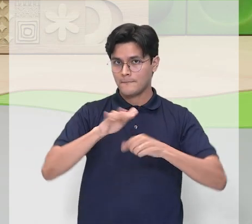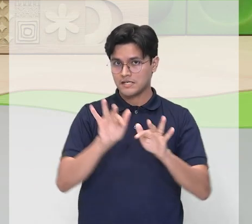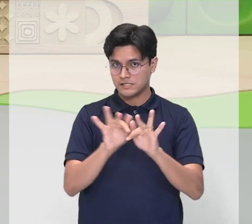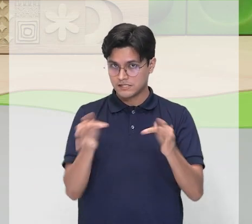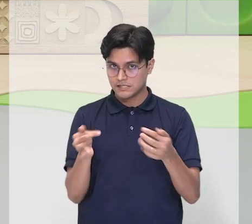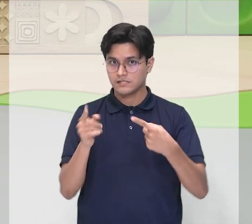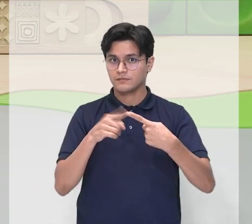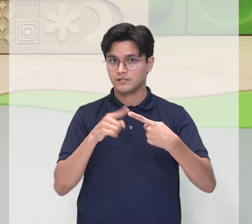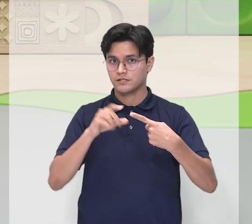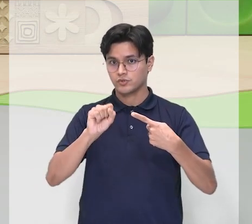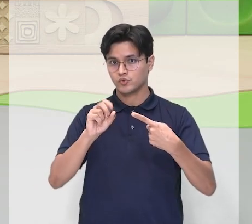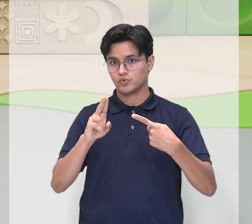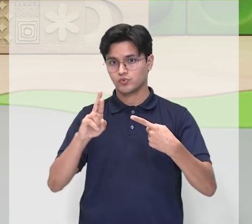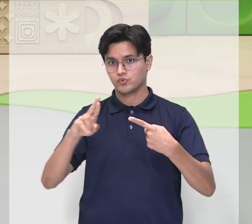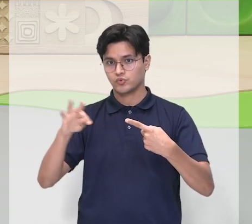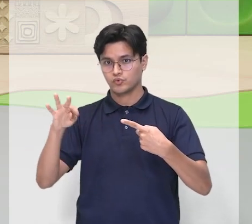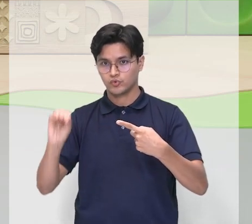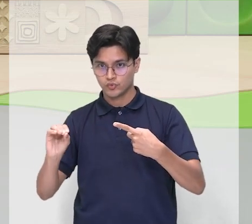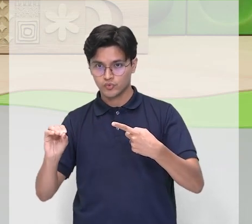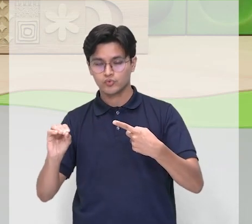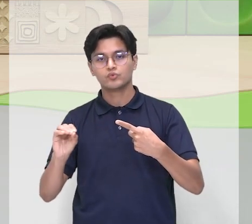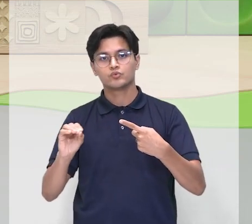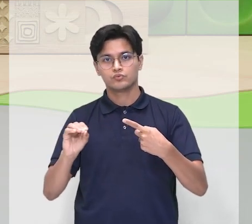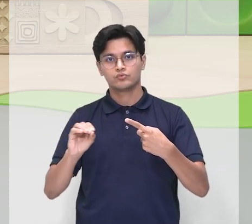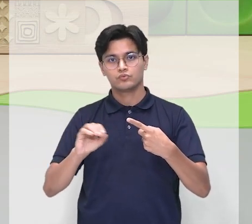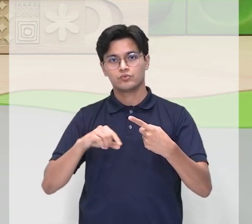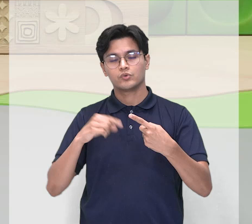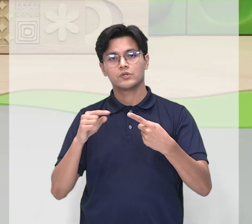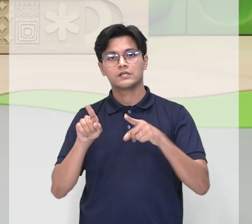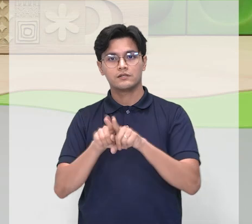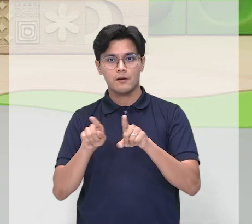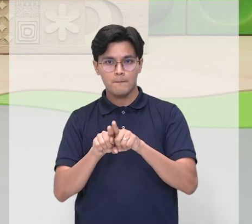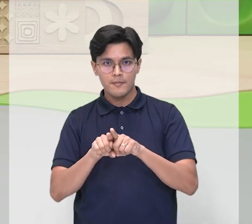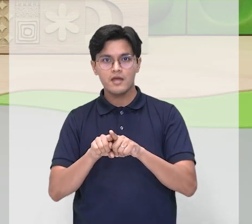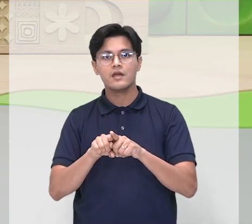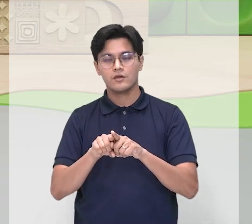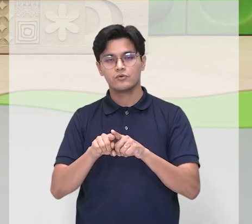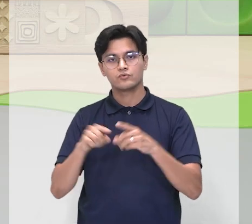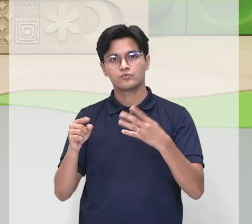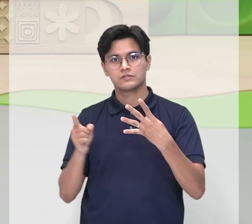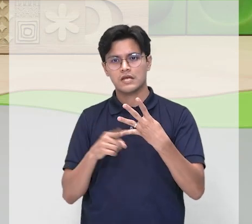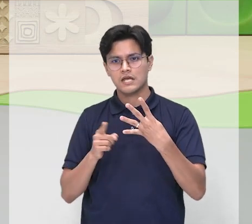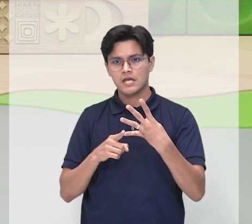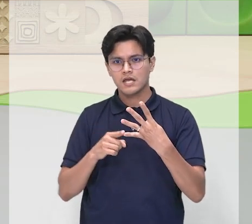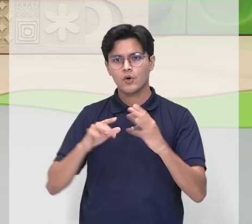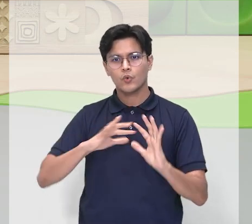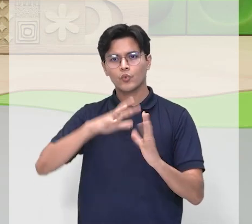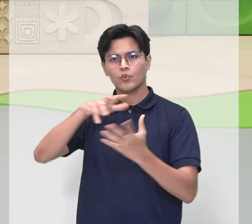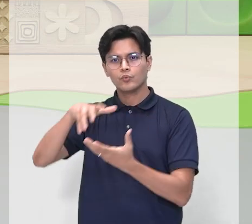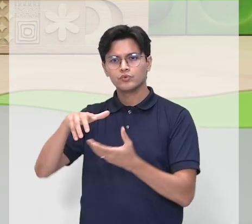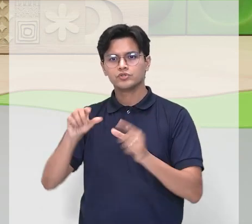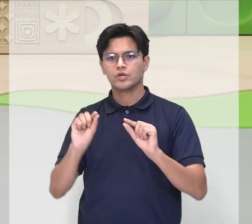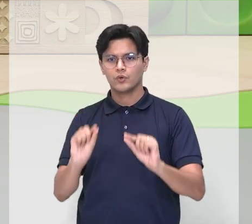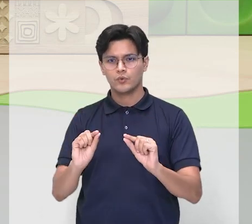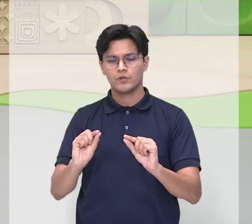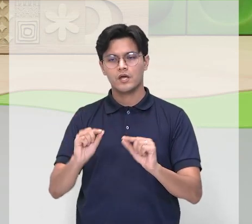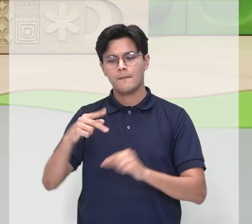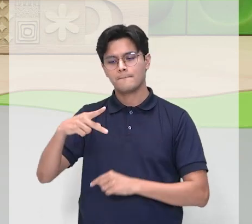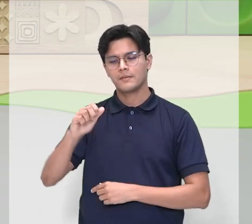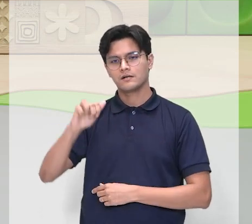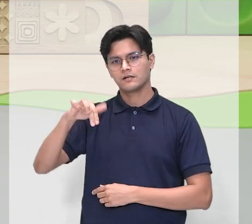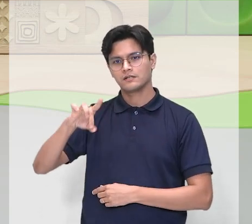um surto, ao de abrangência, o quê? Mundial, que é a